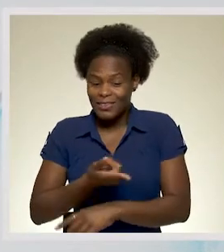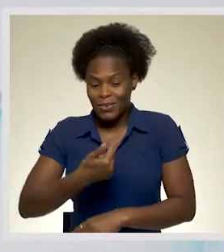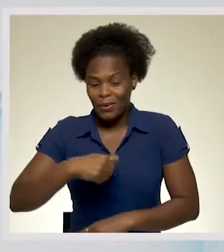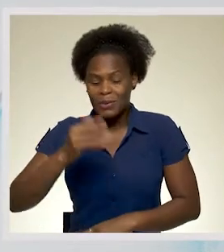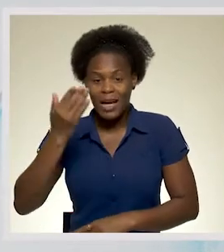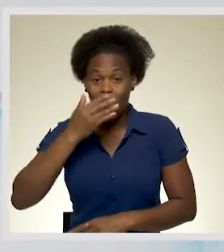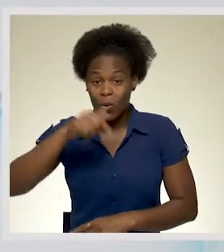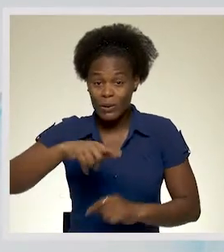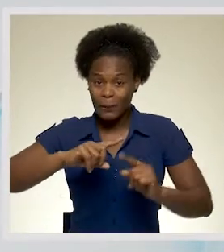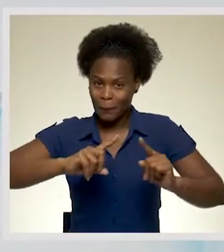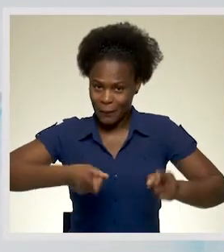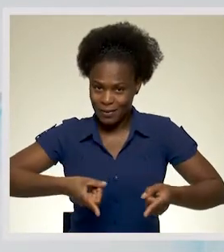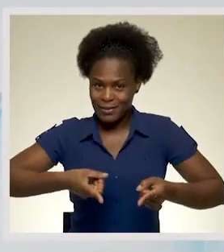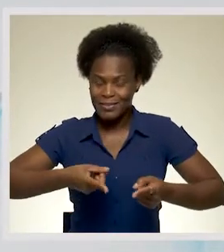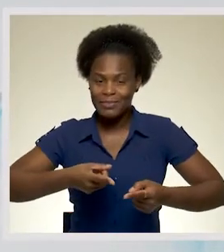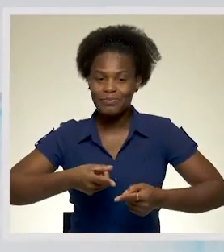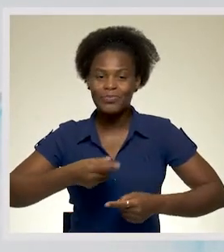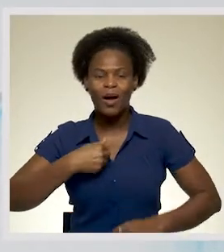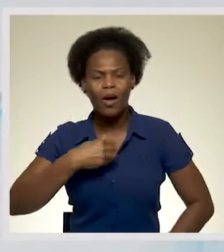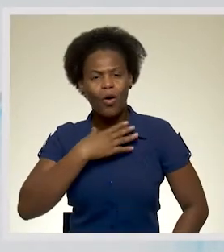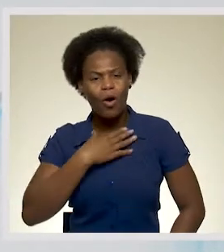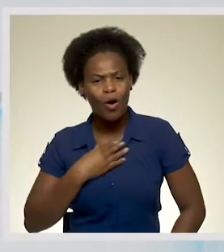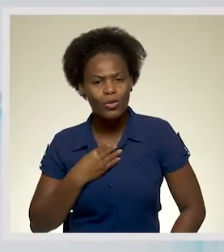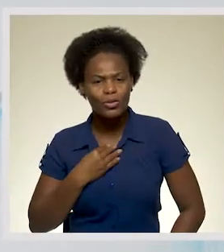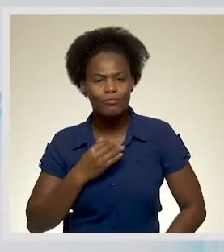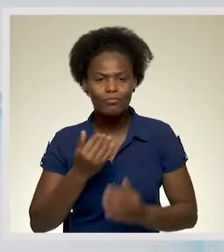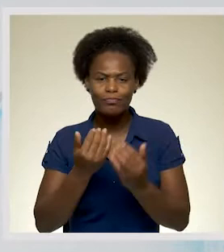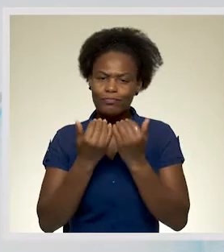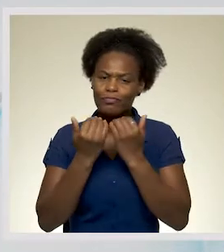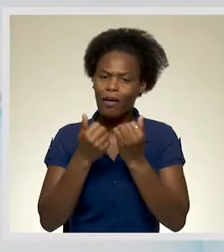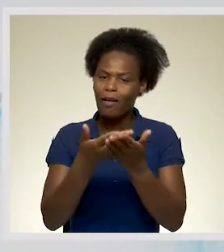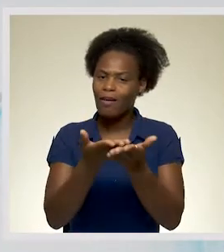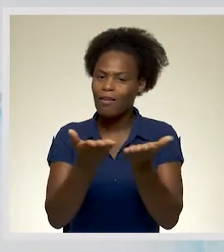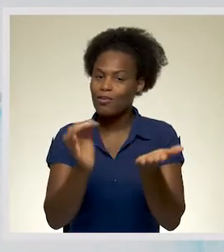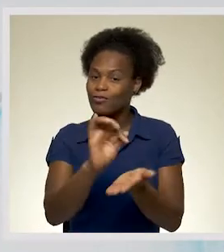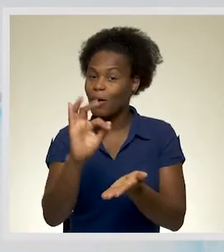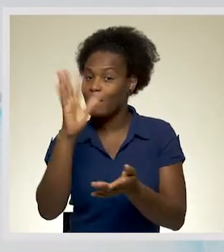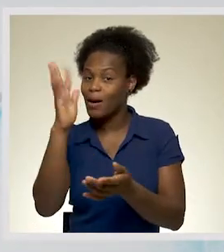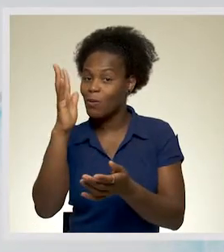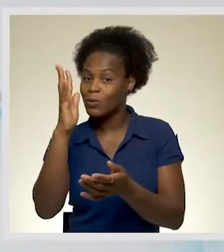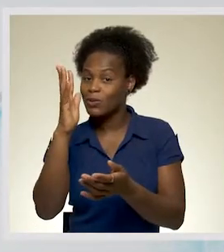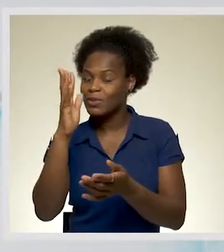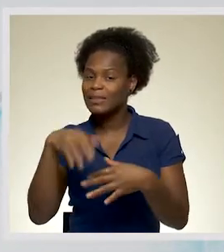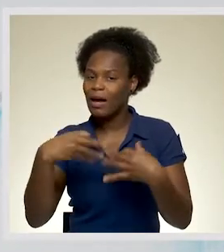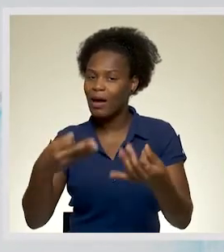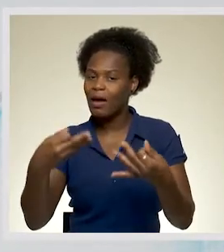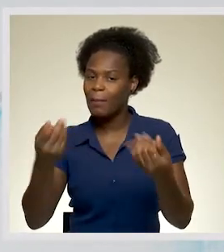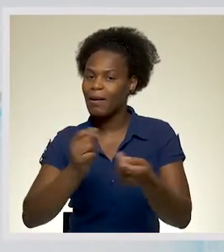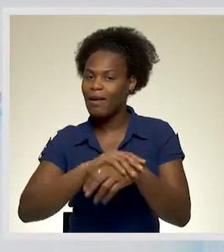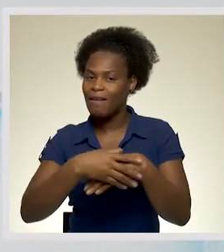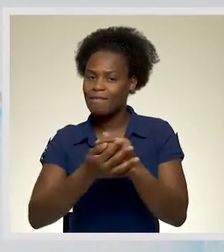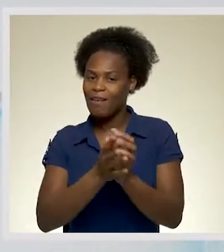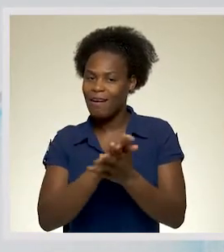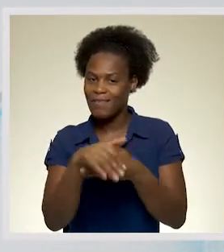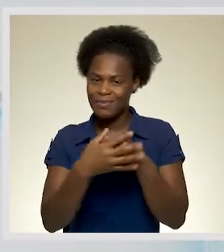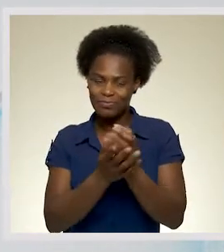nossa aula de hoje, gostaria de vos deixar uma dica. Lave as mãos com frequência,